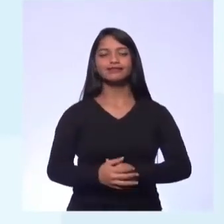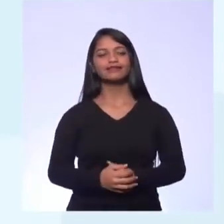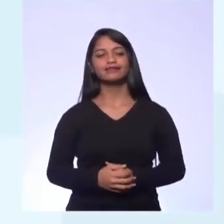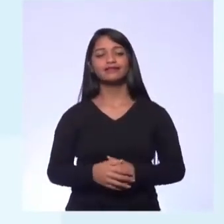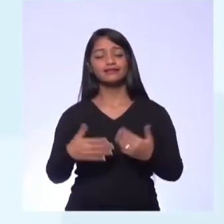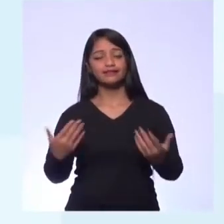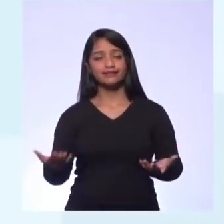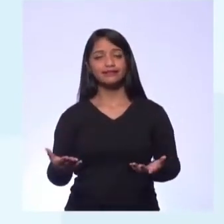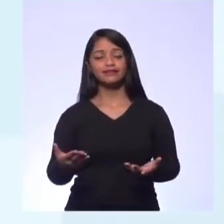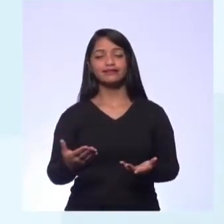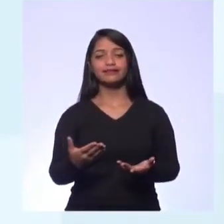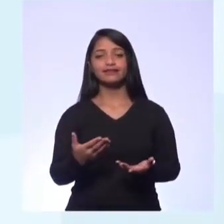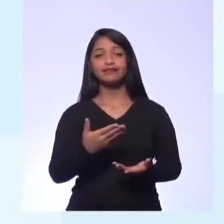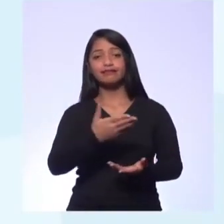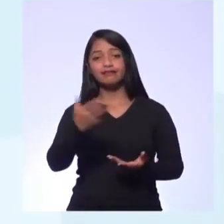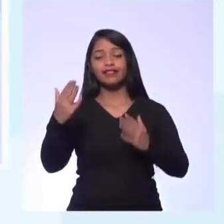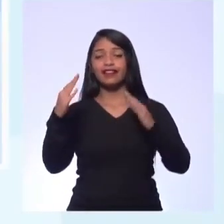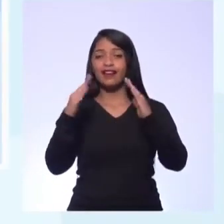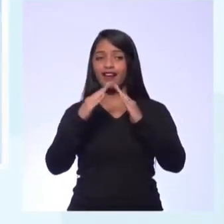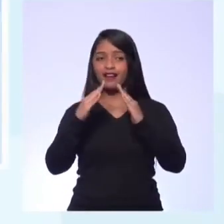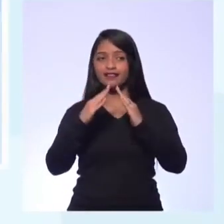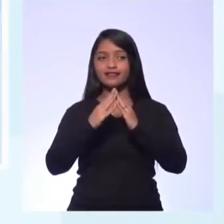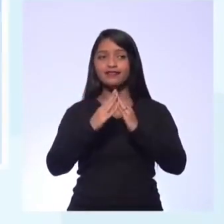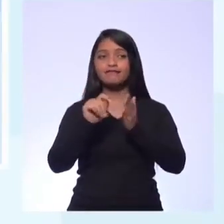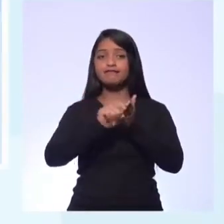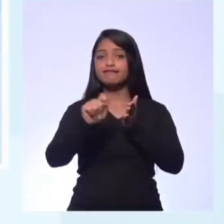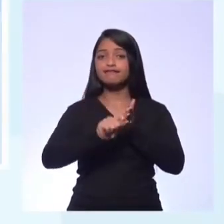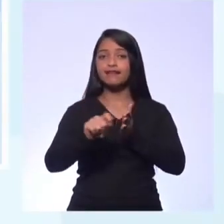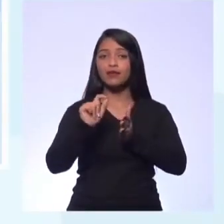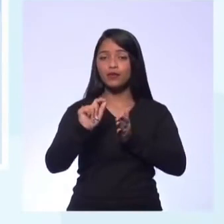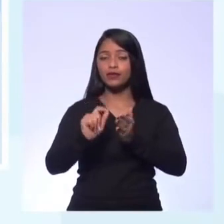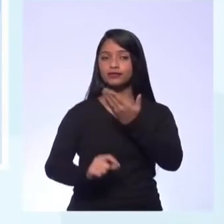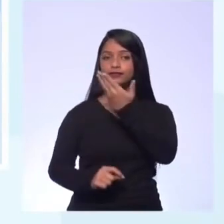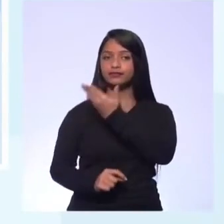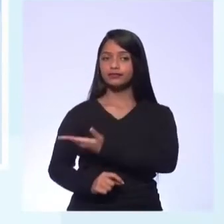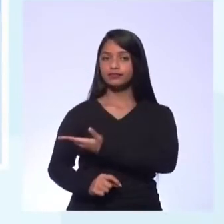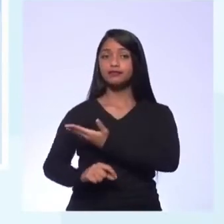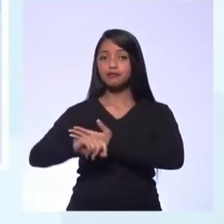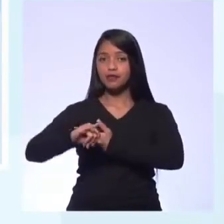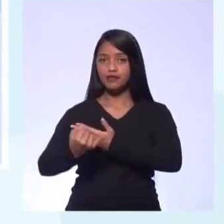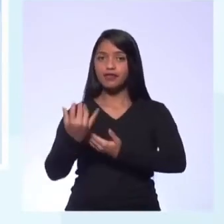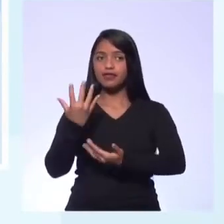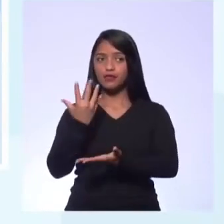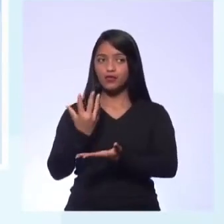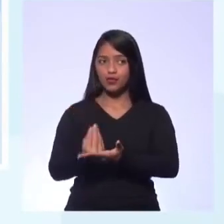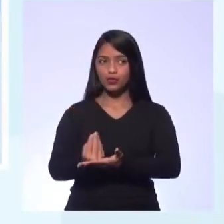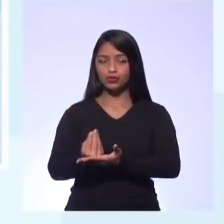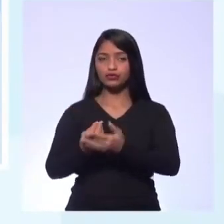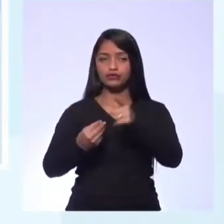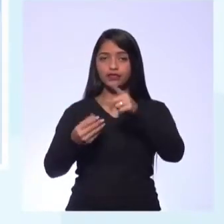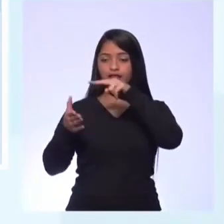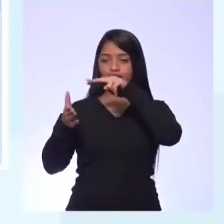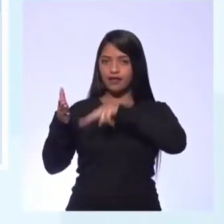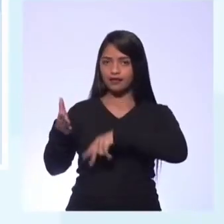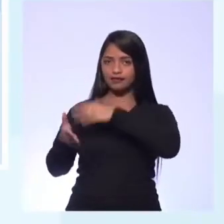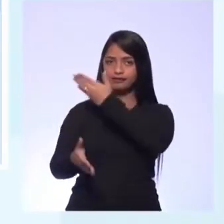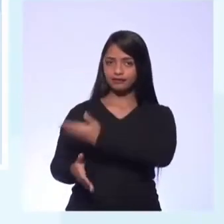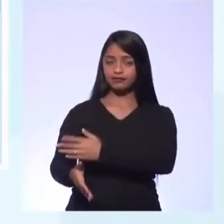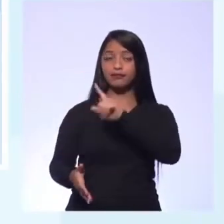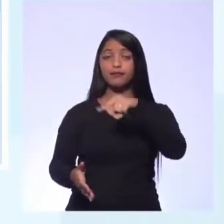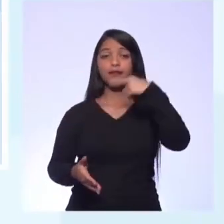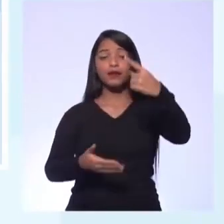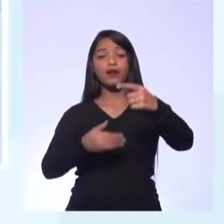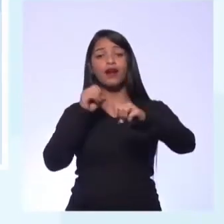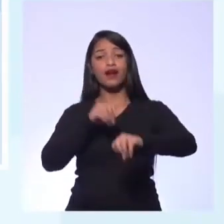de casa, a gente tem aí, façam um download na próxima tela, Activity4, façam essa lida, a gente vai trabalhar esse texto na próxima aula, e